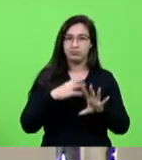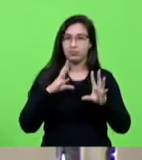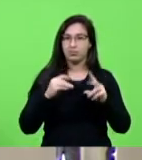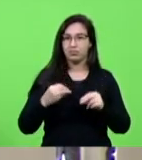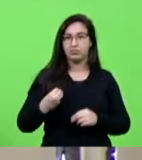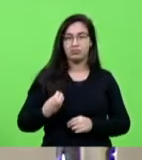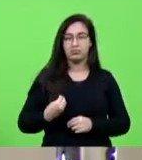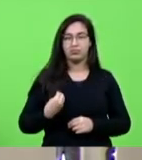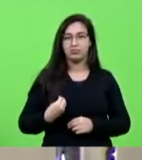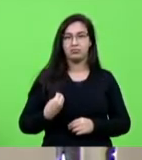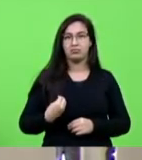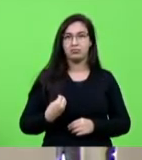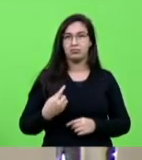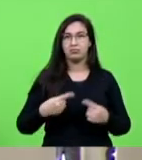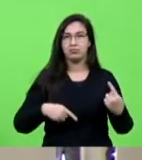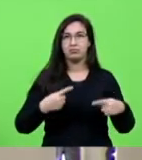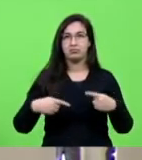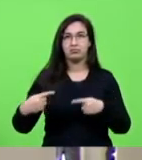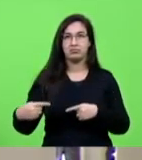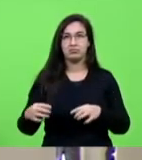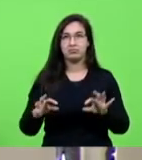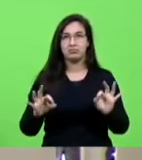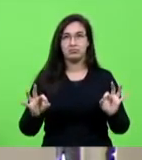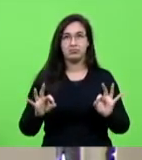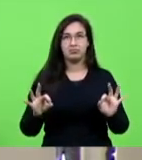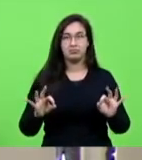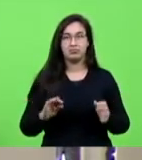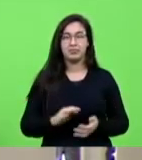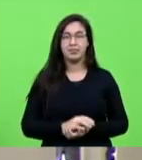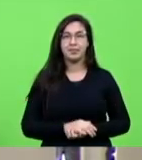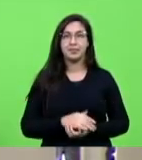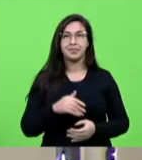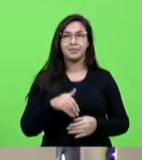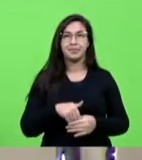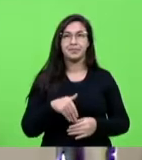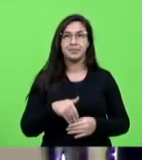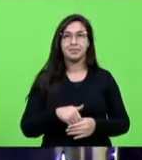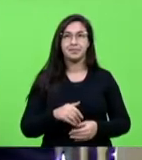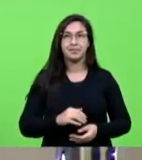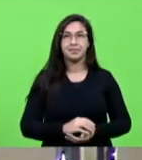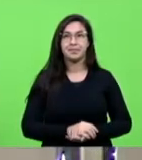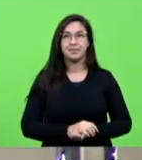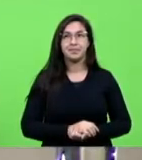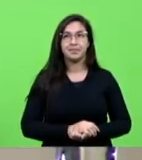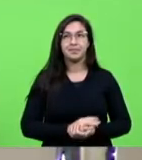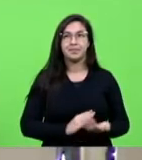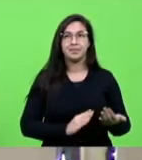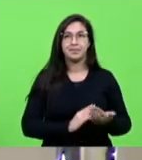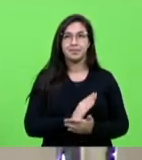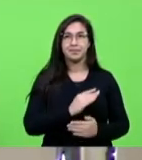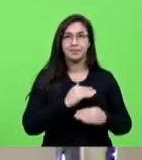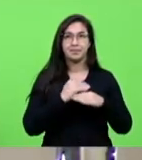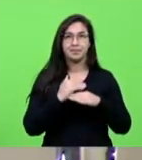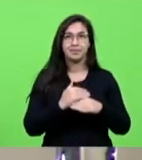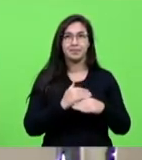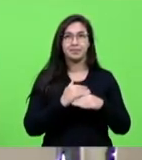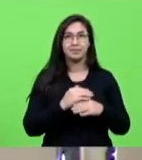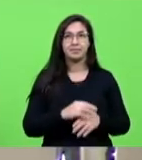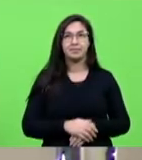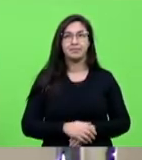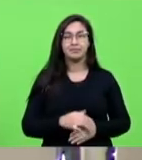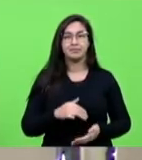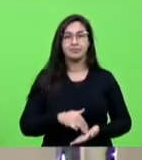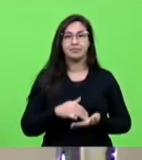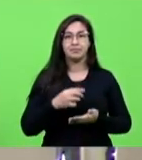Em discussão. Não havendo quem queira discutir, em votação. Deputados que aprovam, permaneçam como se encontram. Aprovado por unanimidade.